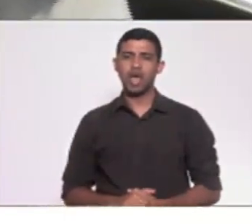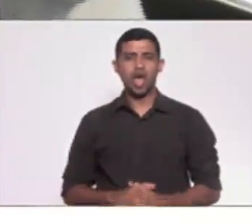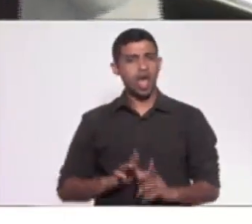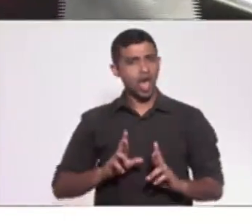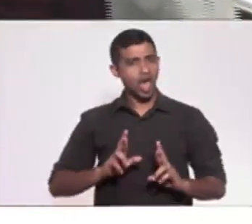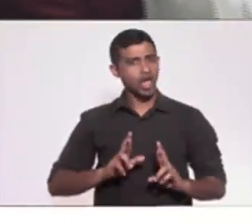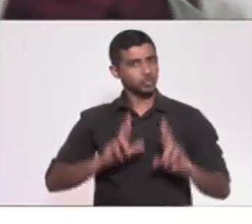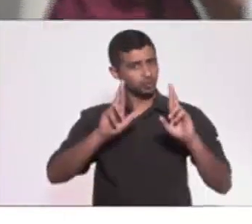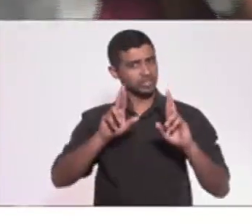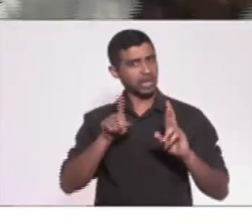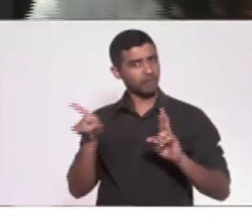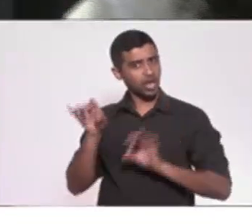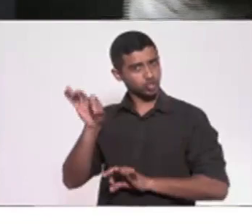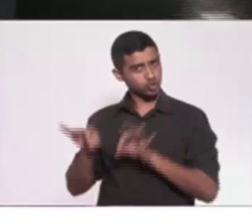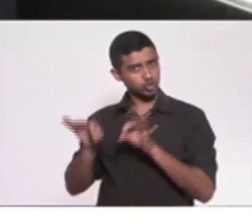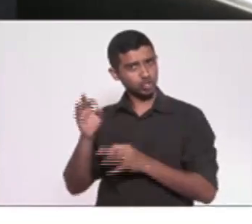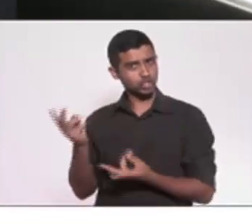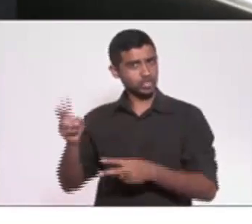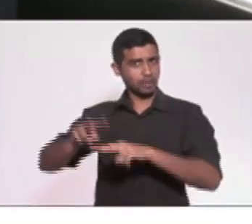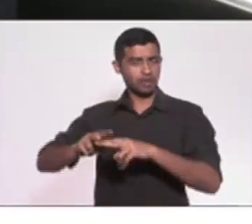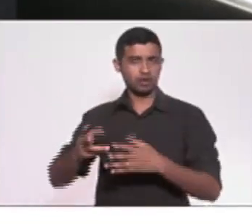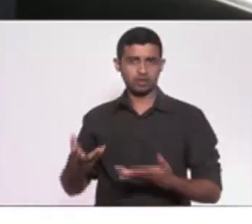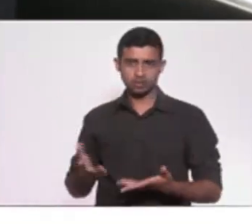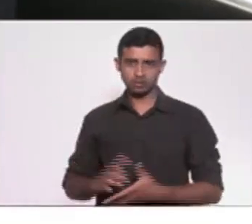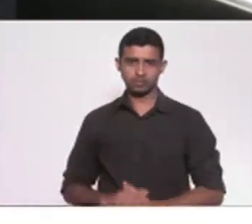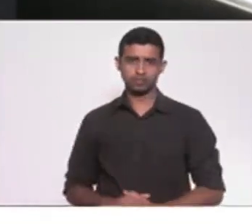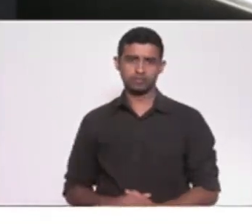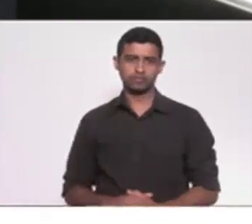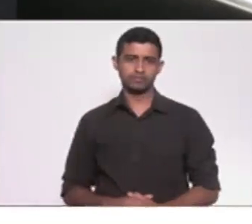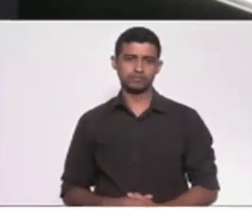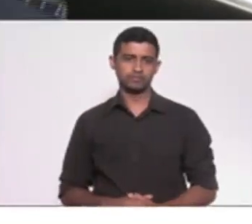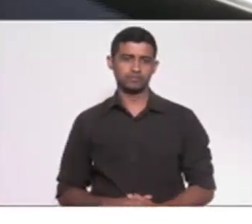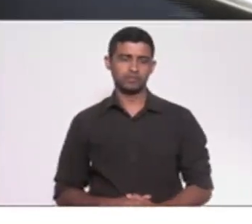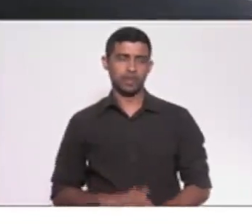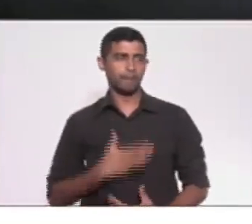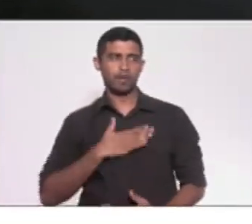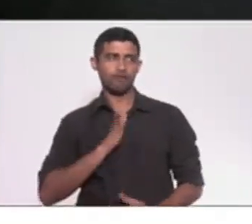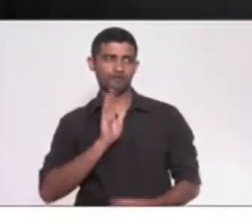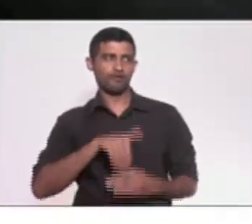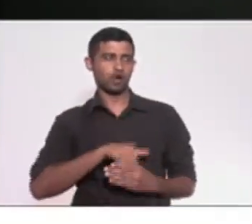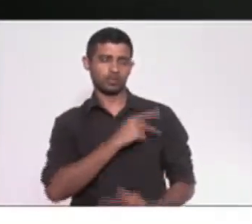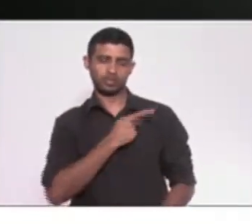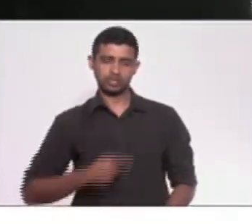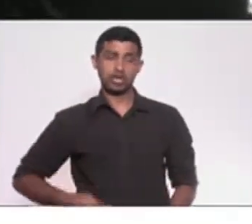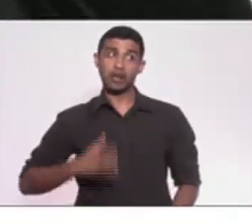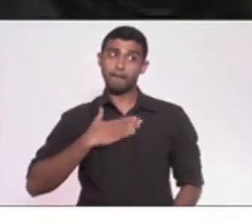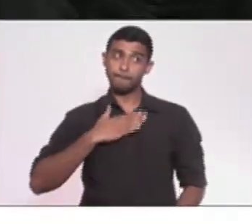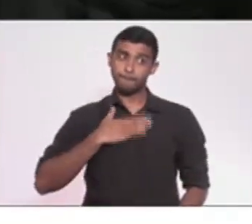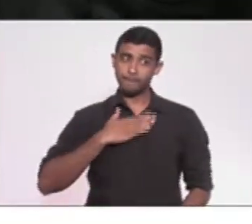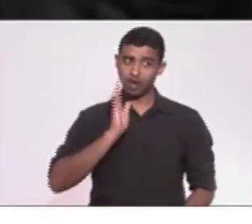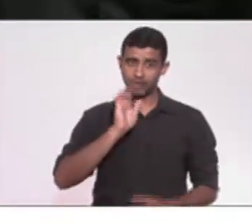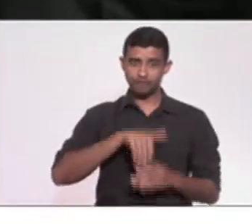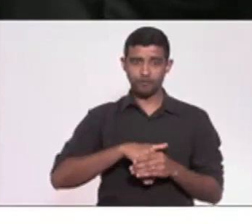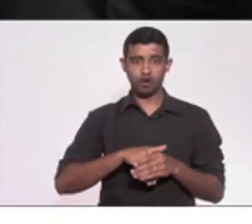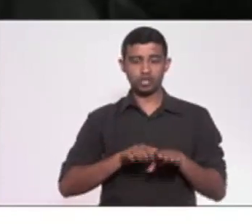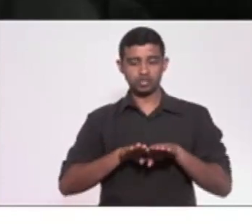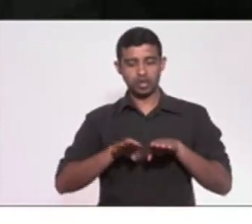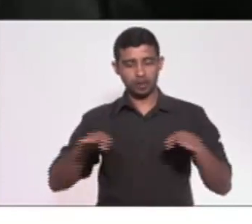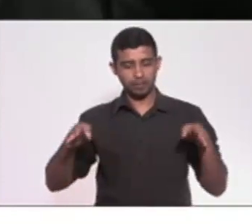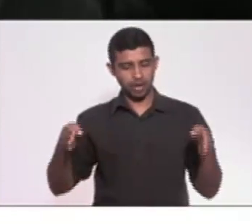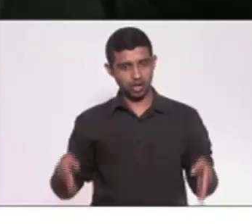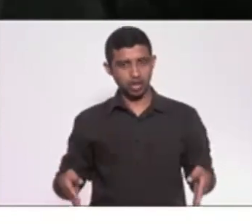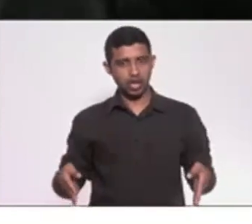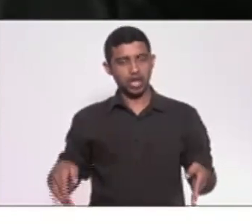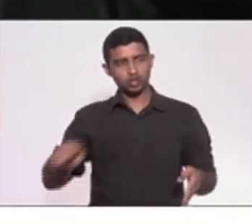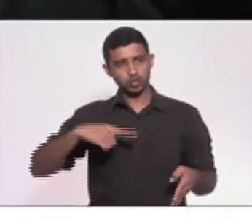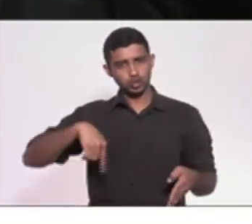que não fique enrolando e permitindo essa impunidade. É esse o voto, senhor presidente. Meu, a bancada é um a um, porque nós